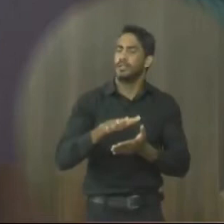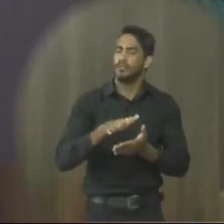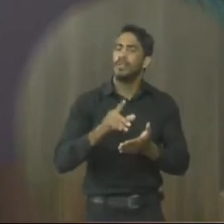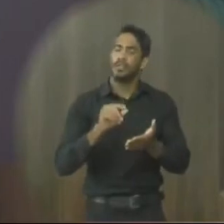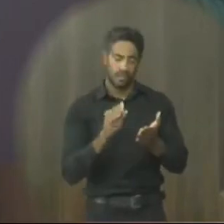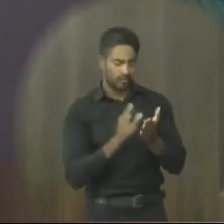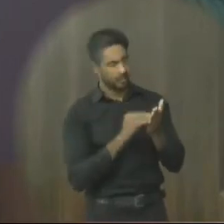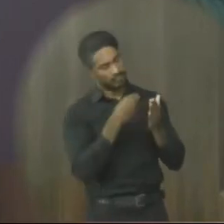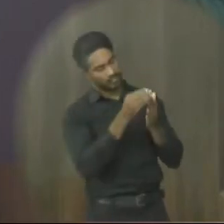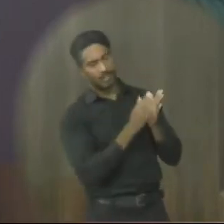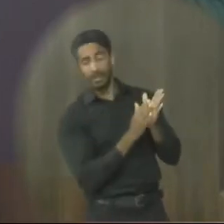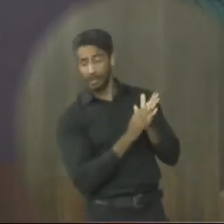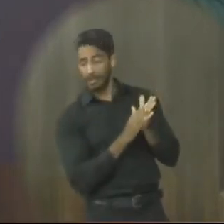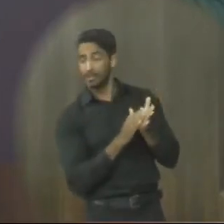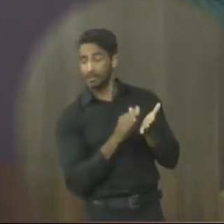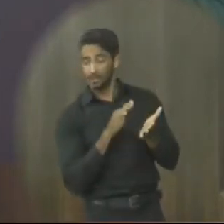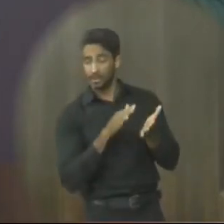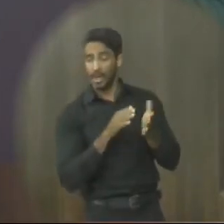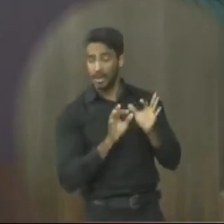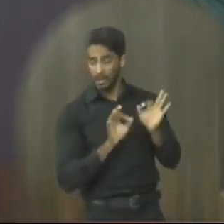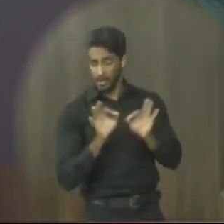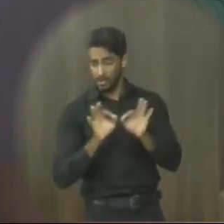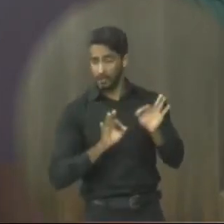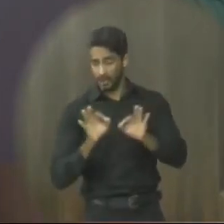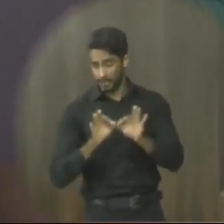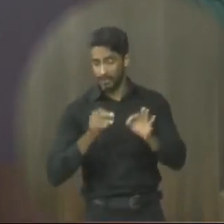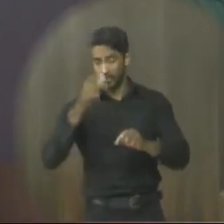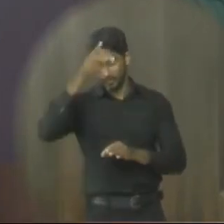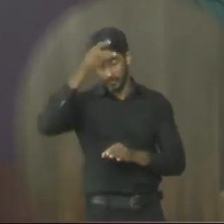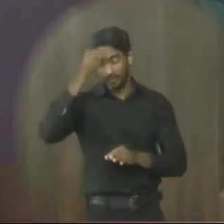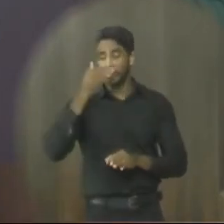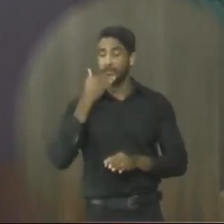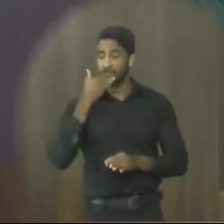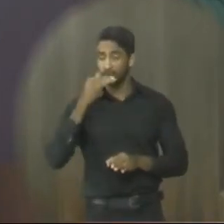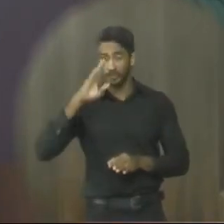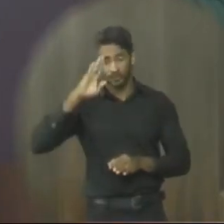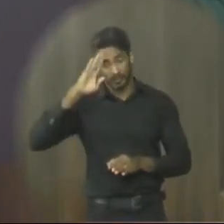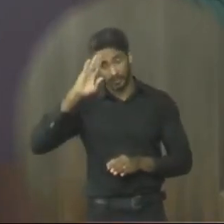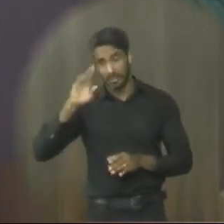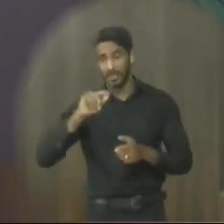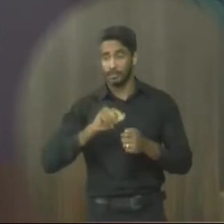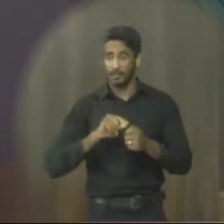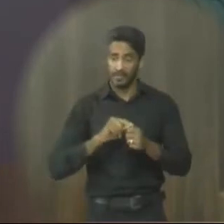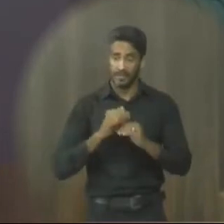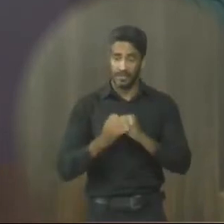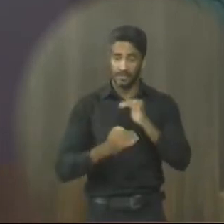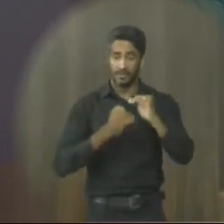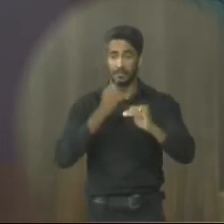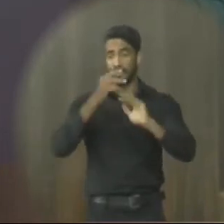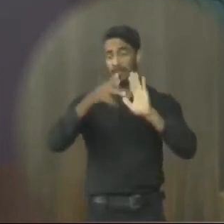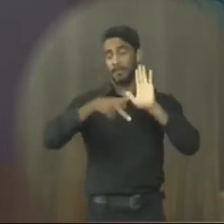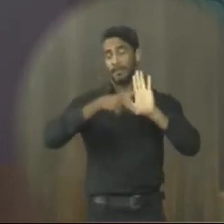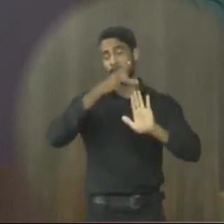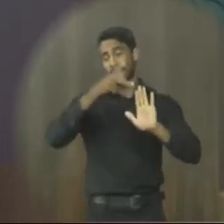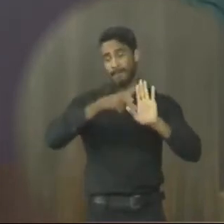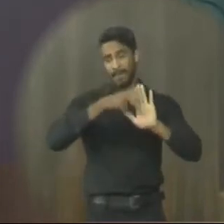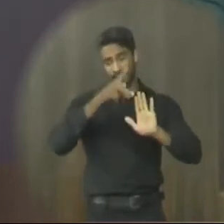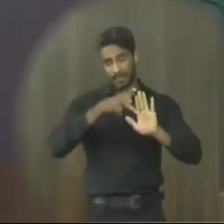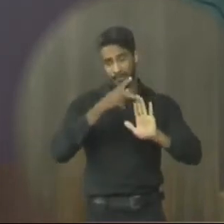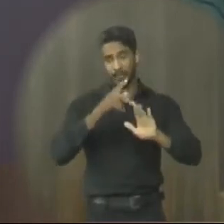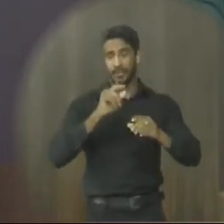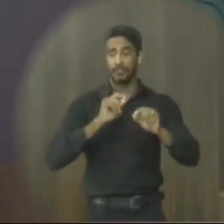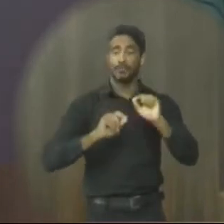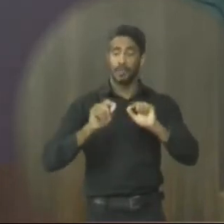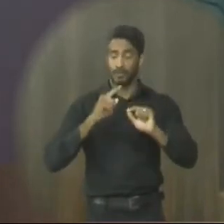mãos e o prefeito já nos pediu para dar prioridade para desenvolver esse projeto, para que com